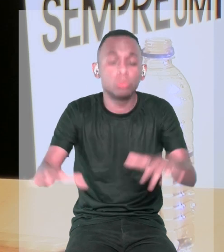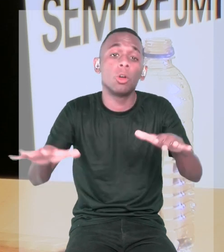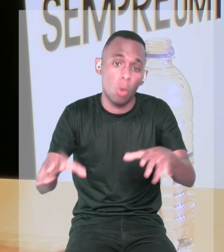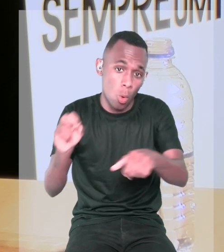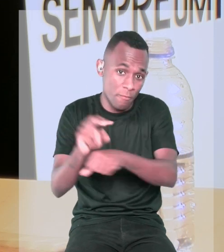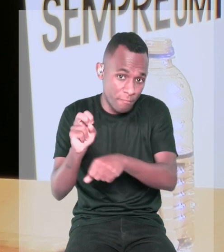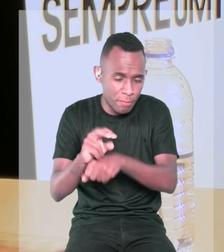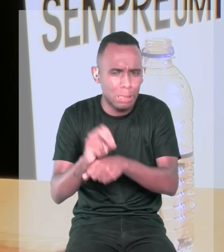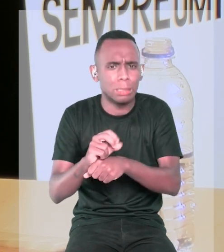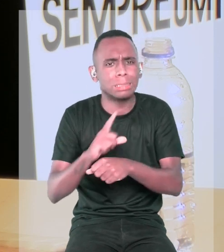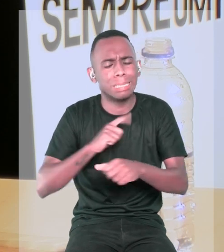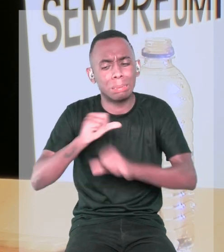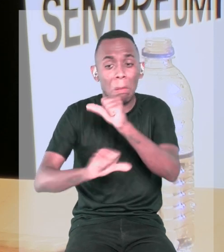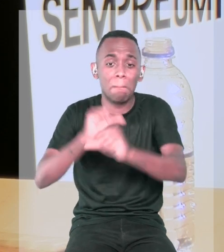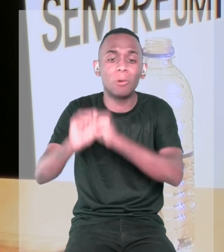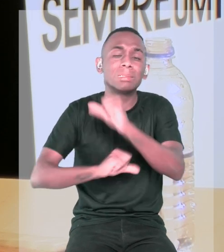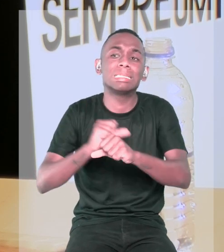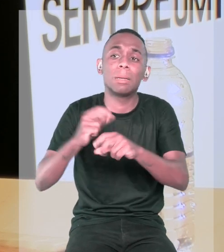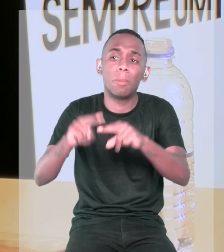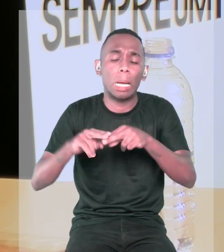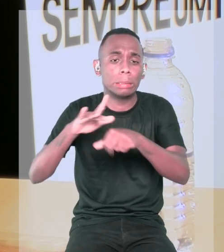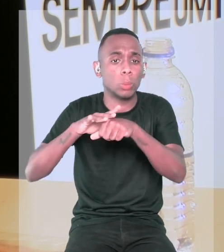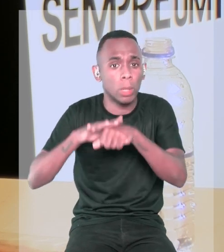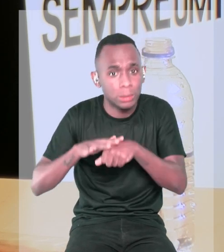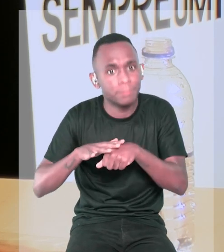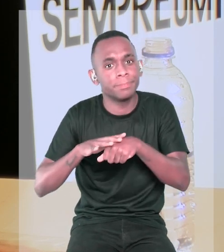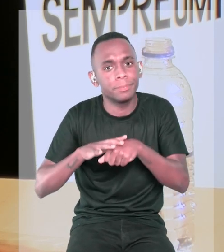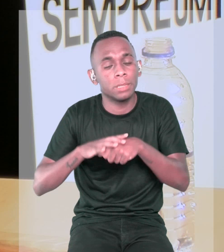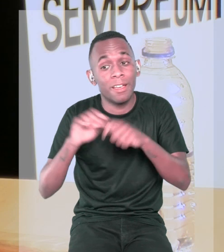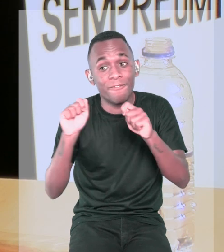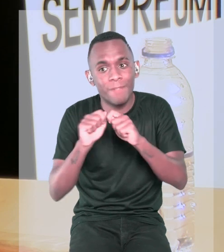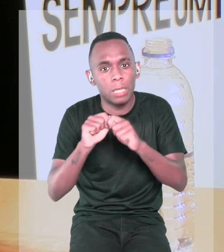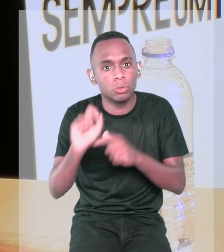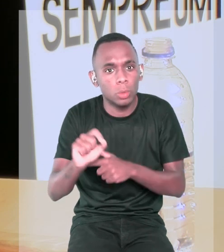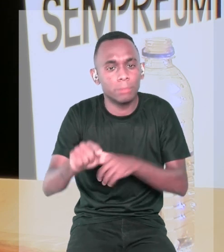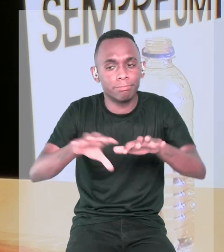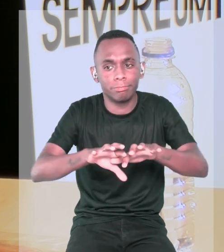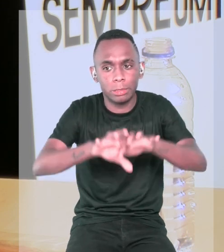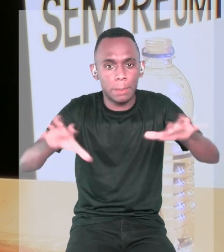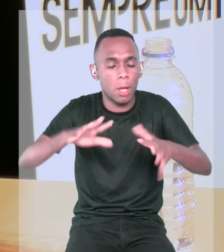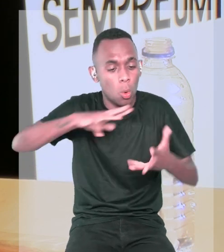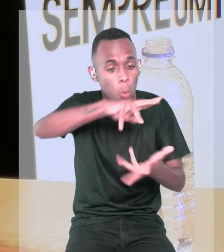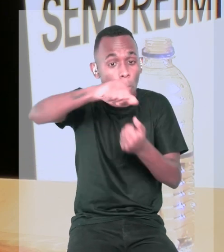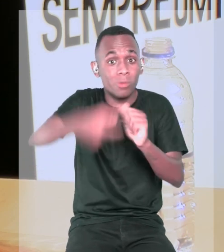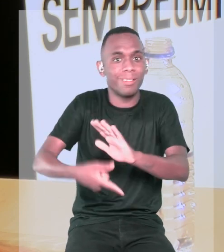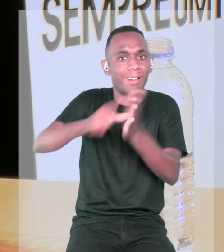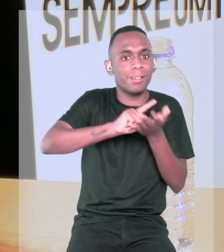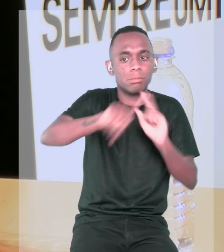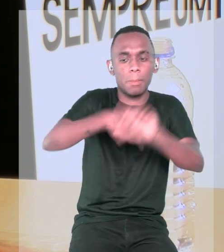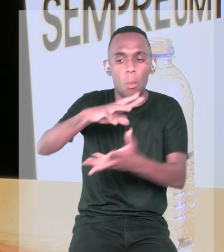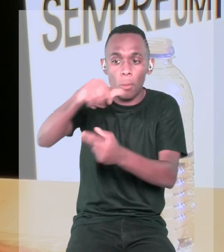faz dela a separação entre um mundo de antes e um mundo de depois. O que ficaria seria um espírito sem corpo, um corpo